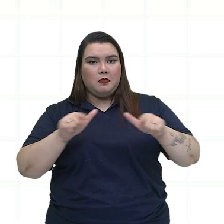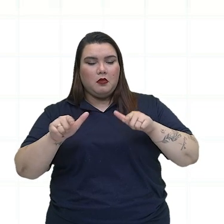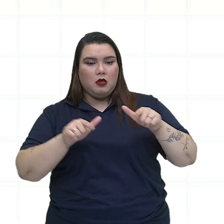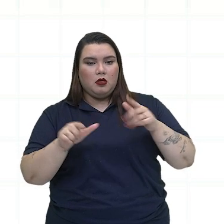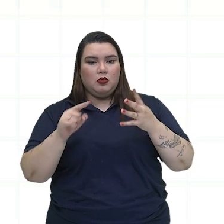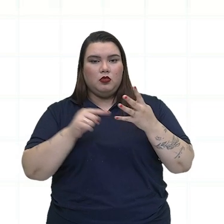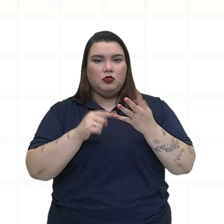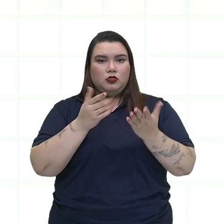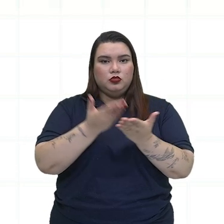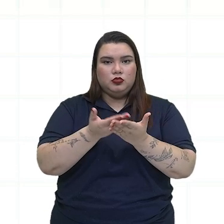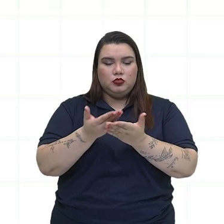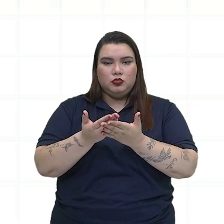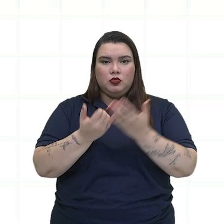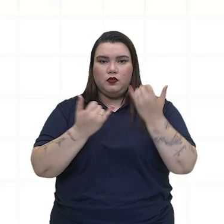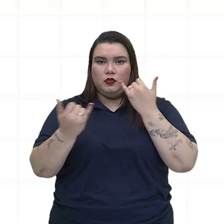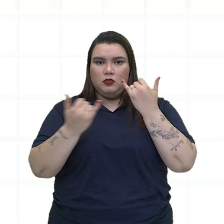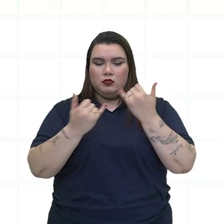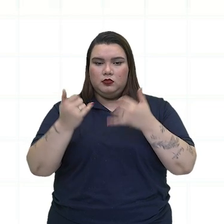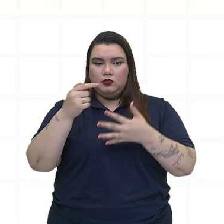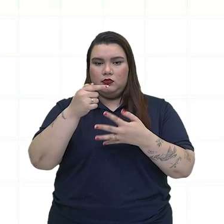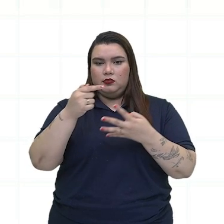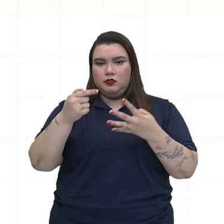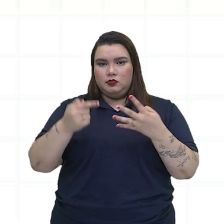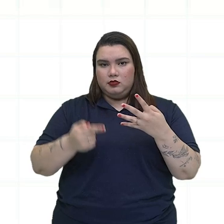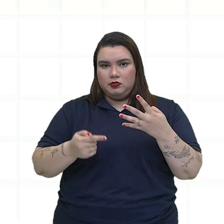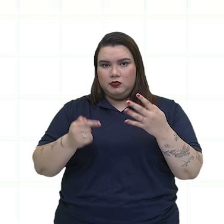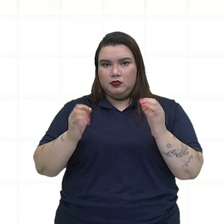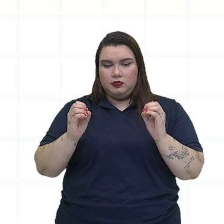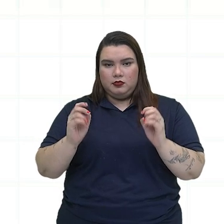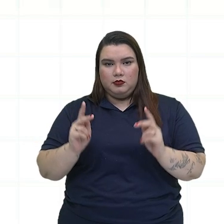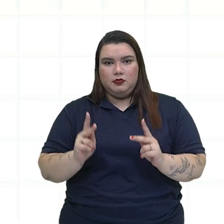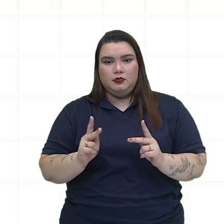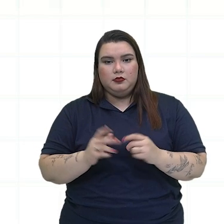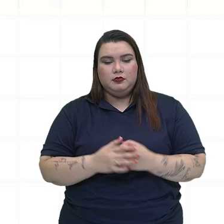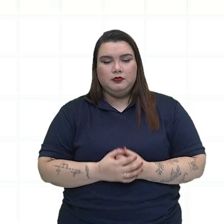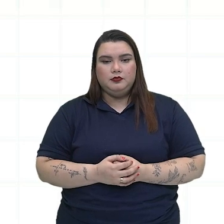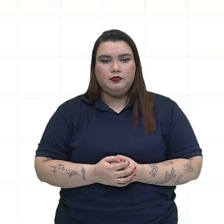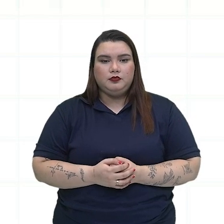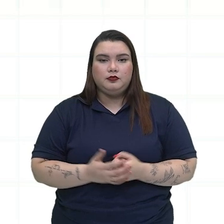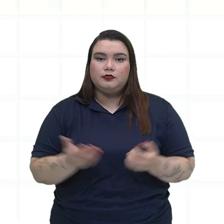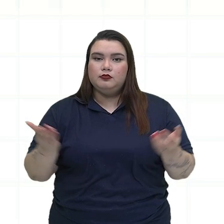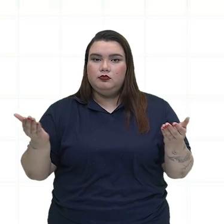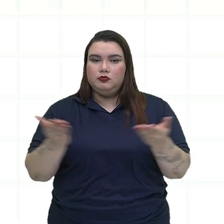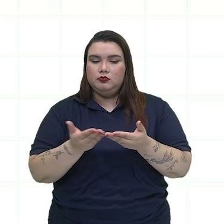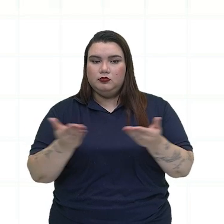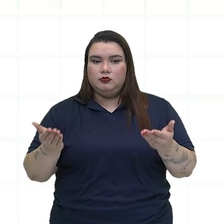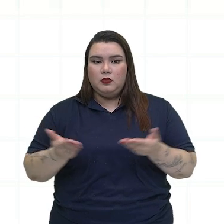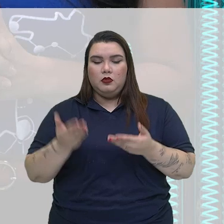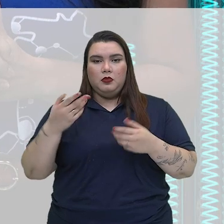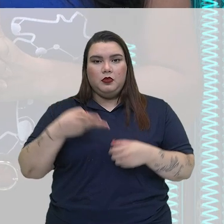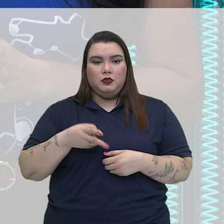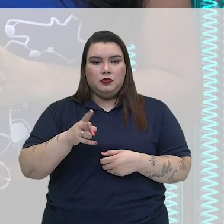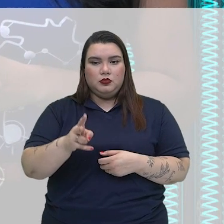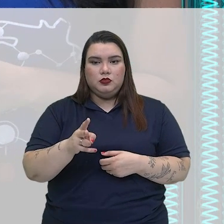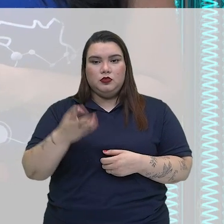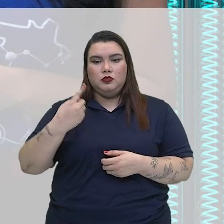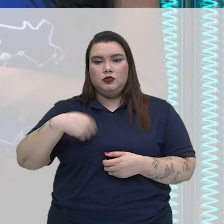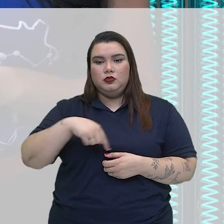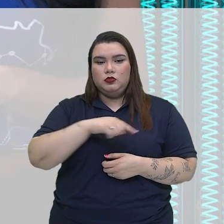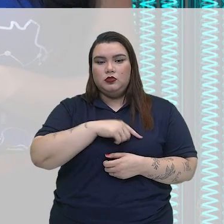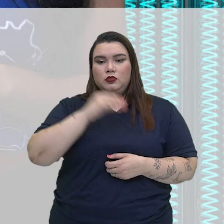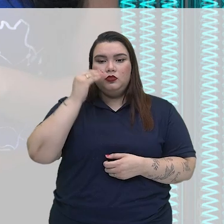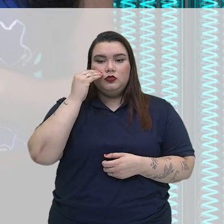de estudo, ok? Até aqui na aula nós vimos sobre isso. E agora, para dar continuidade, nós vamos ver